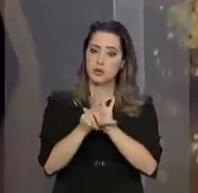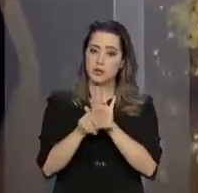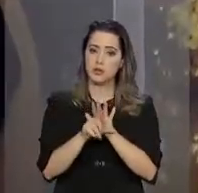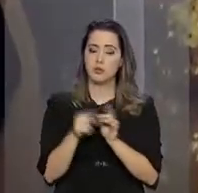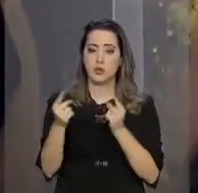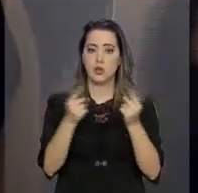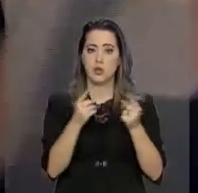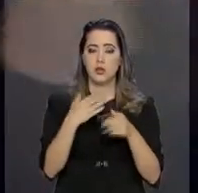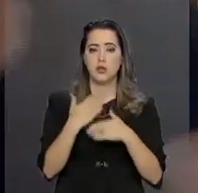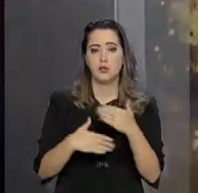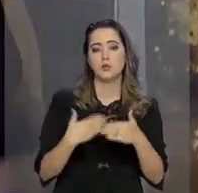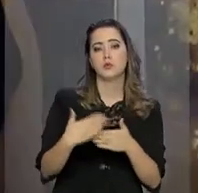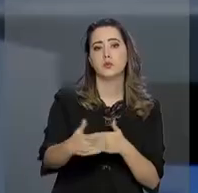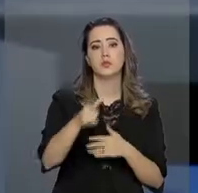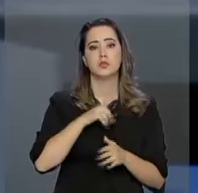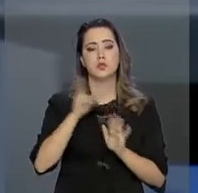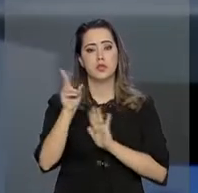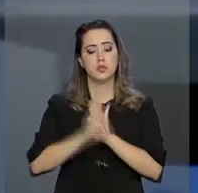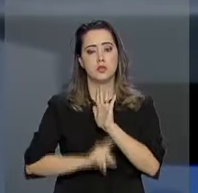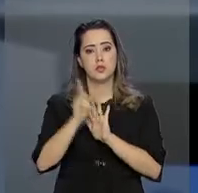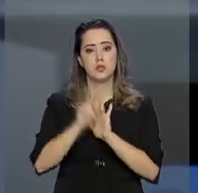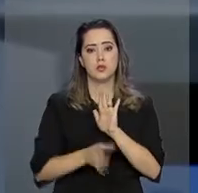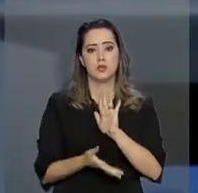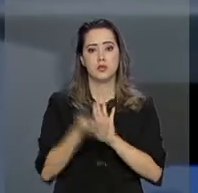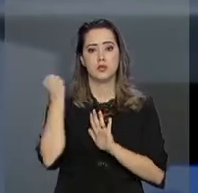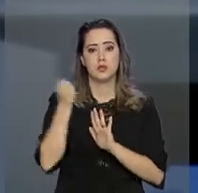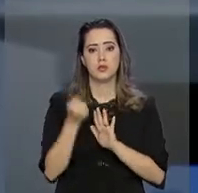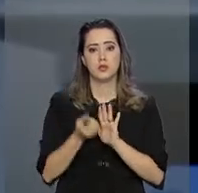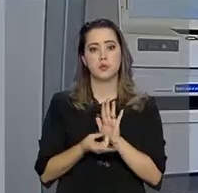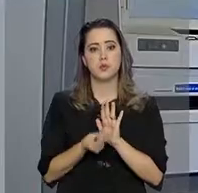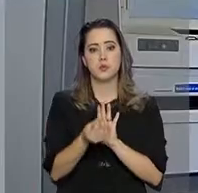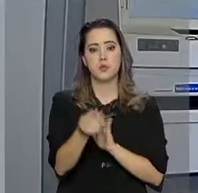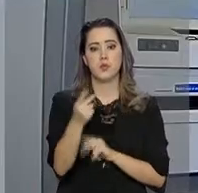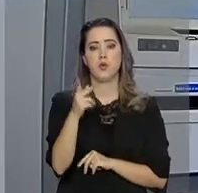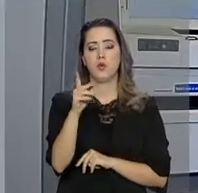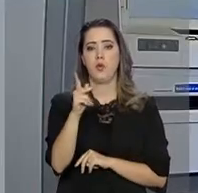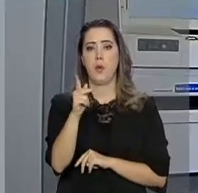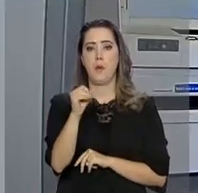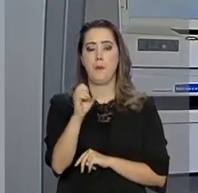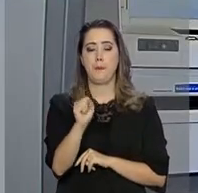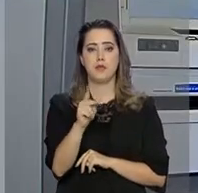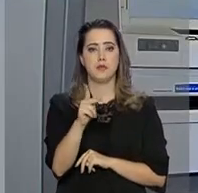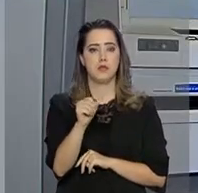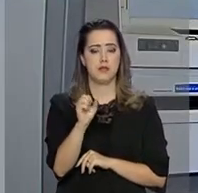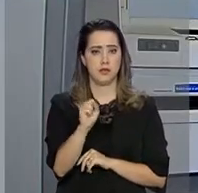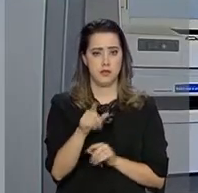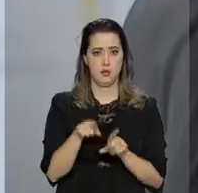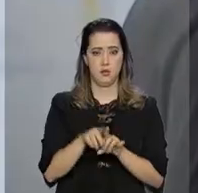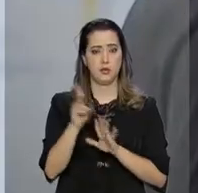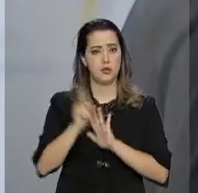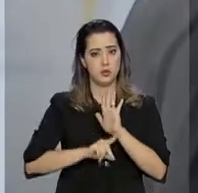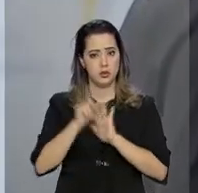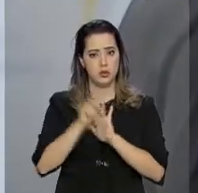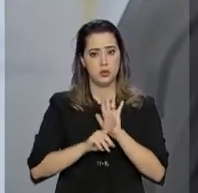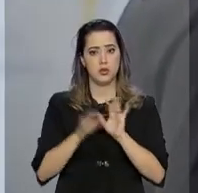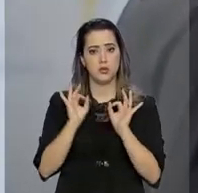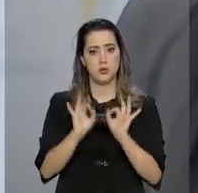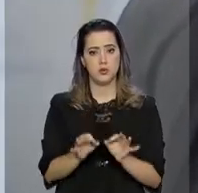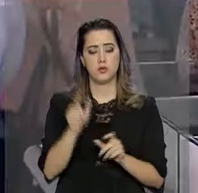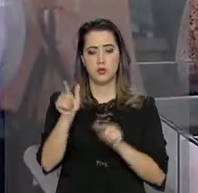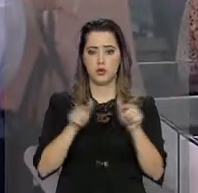cada ano o trabalhador tem direito a receber os rendimentos das cotas para o governo direito garantido ao trabalhador